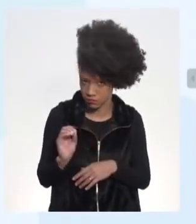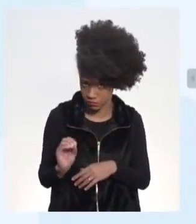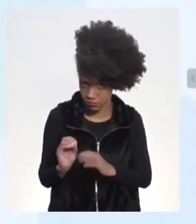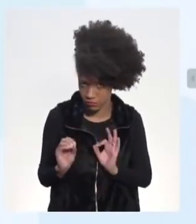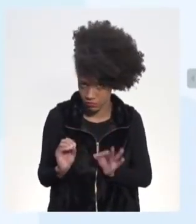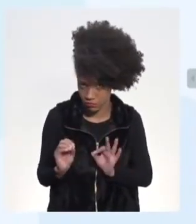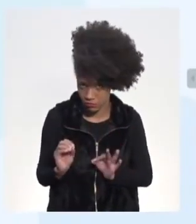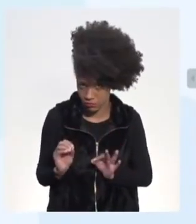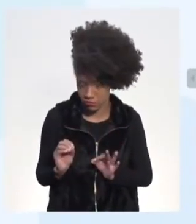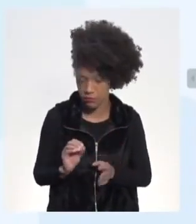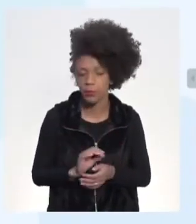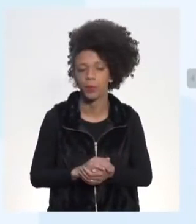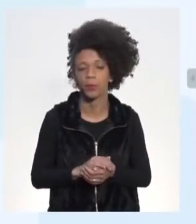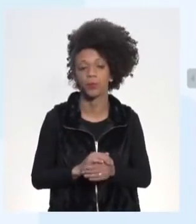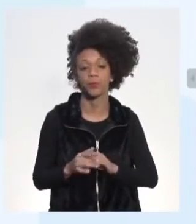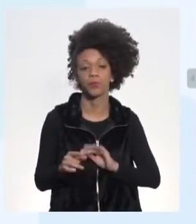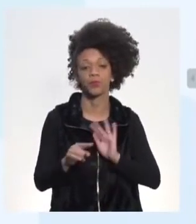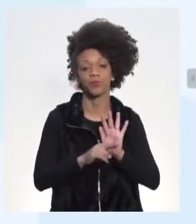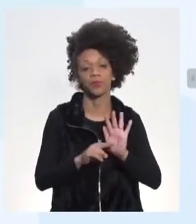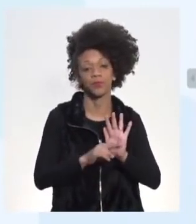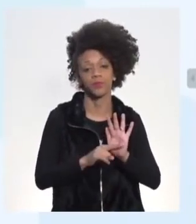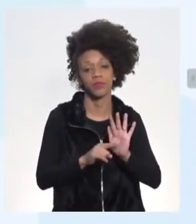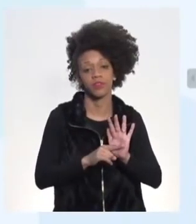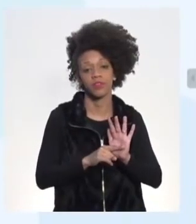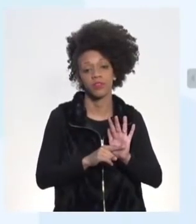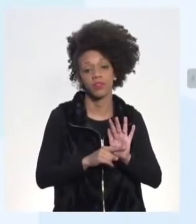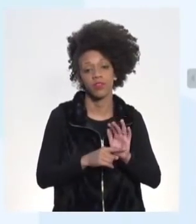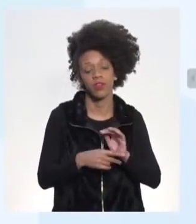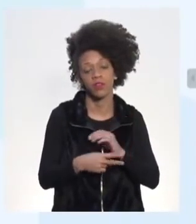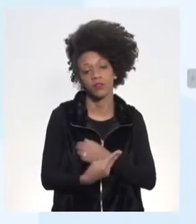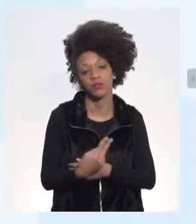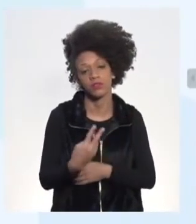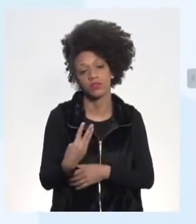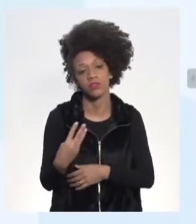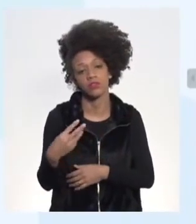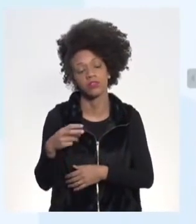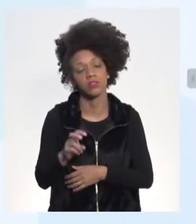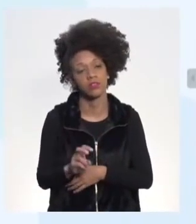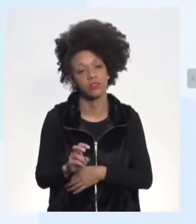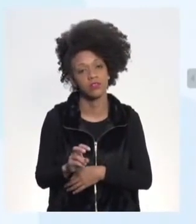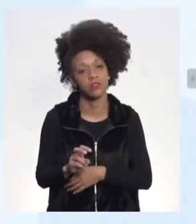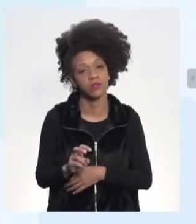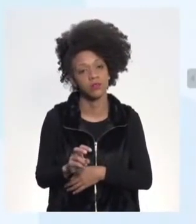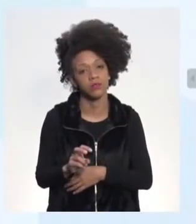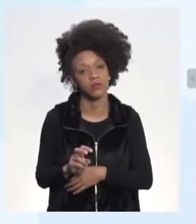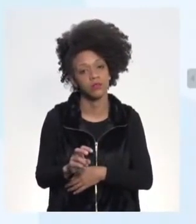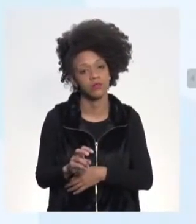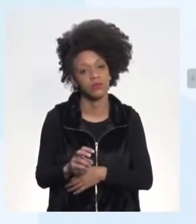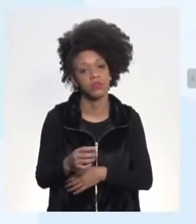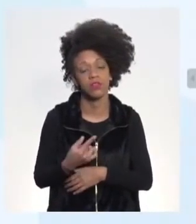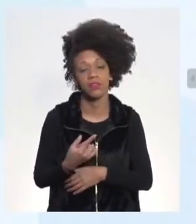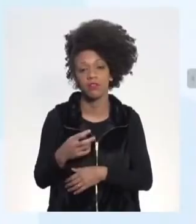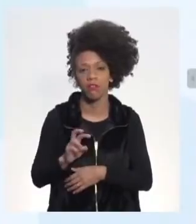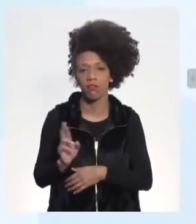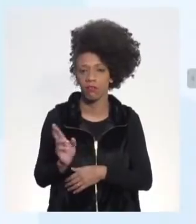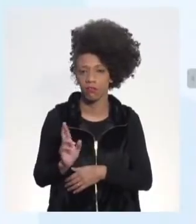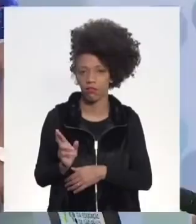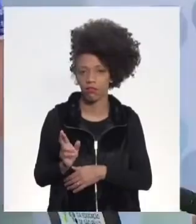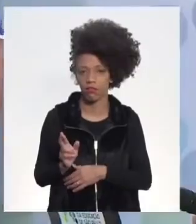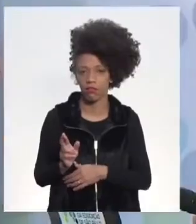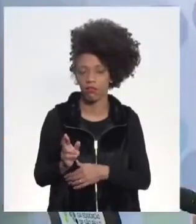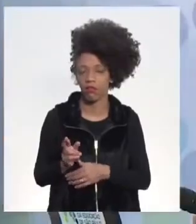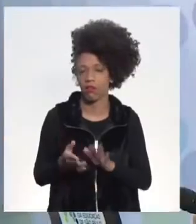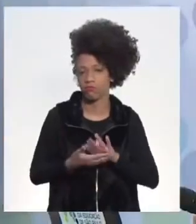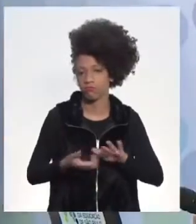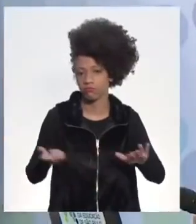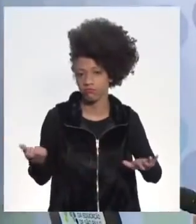250. Menos o valor que eu vou pagar no tênis, eu tive R$ 15 de desconto.